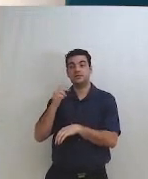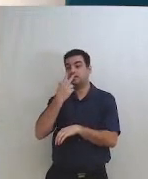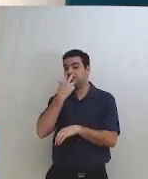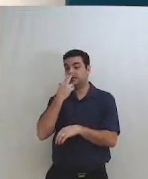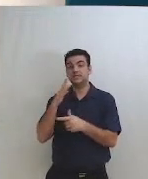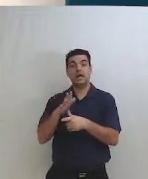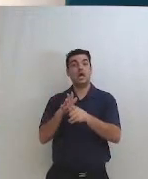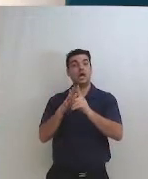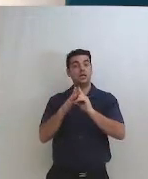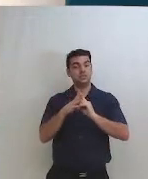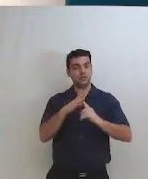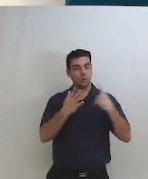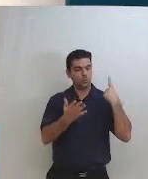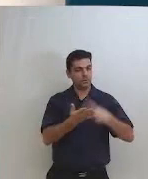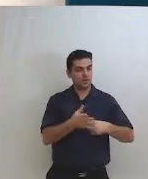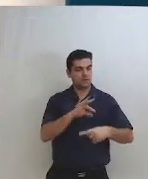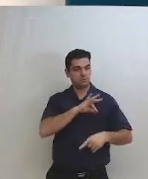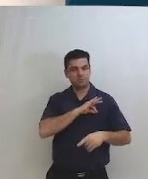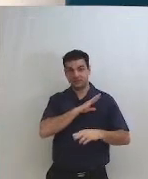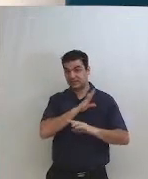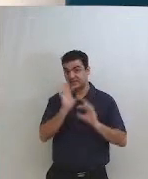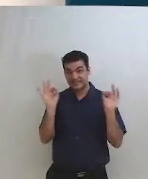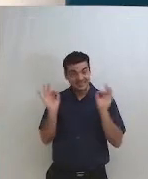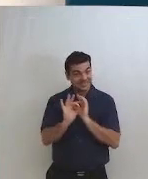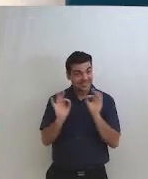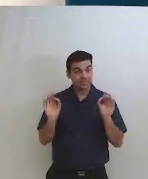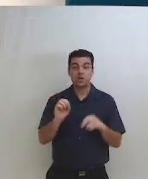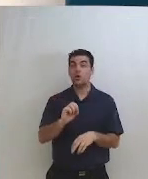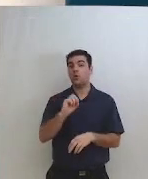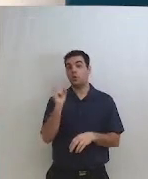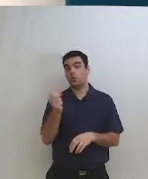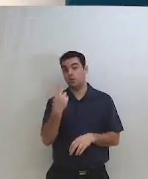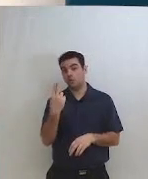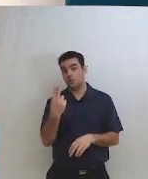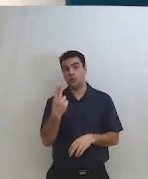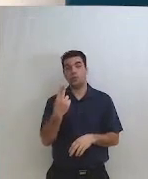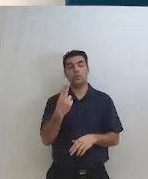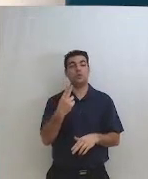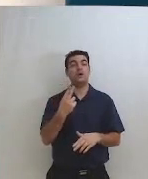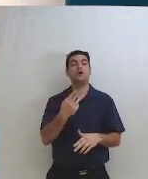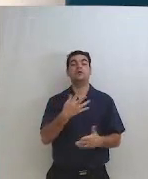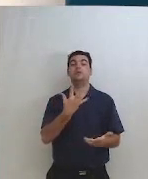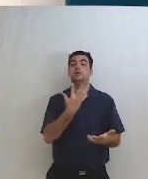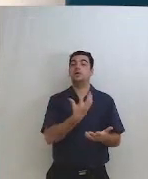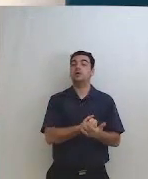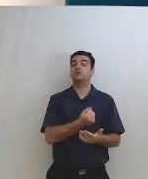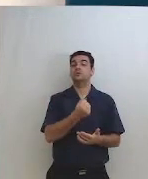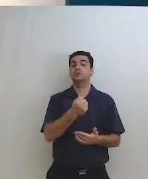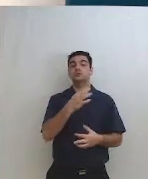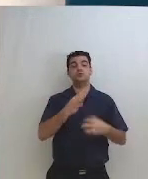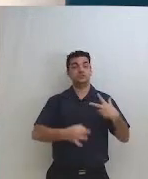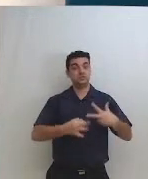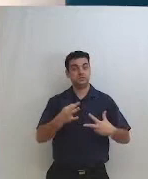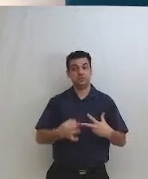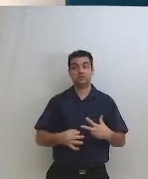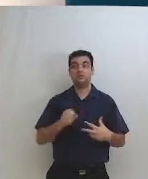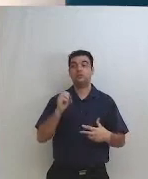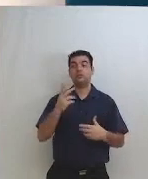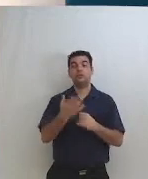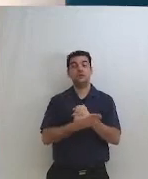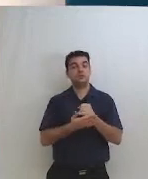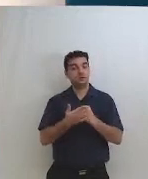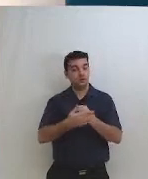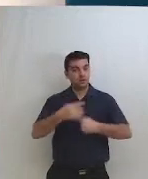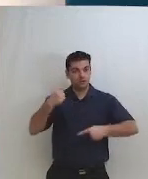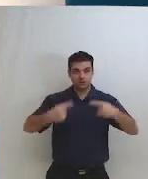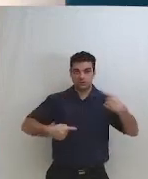inquérito, sem autorização judicial, com diálogos sugestionados e